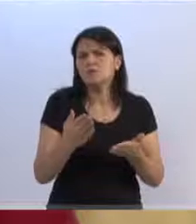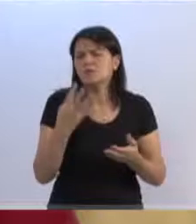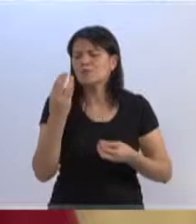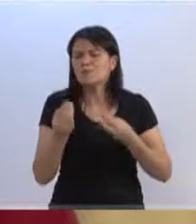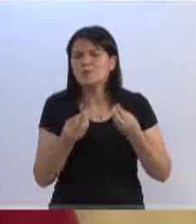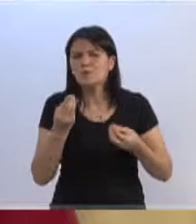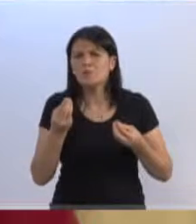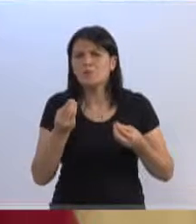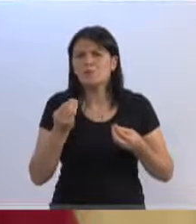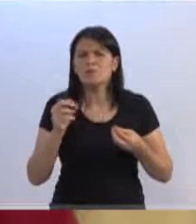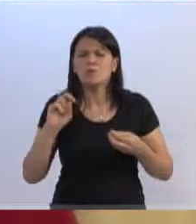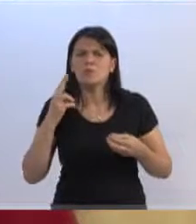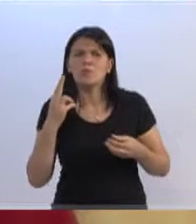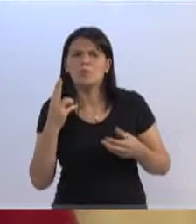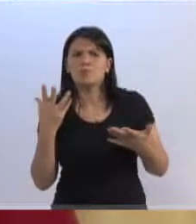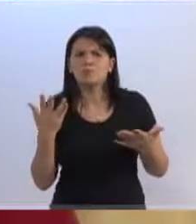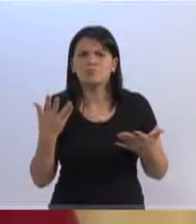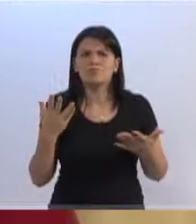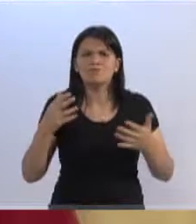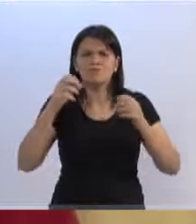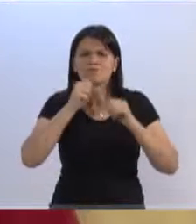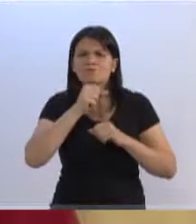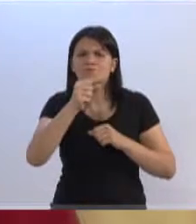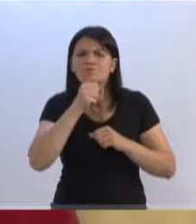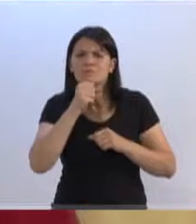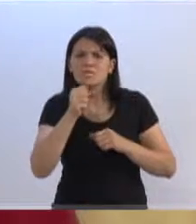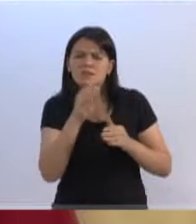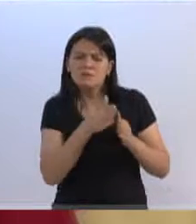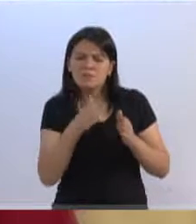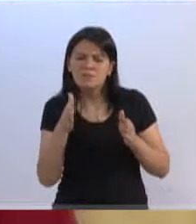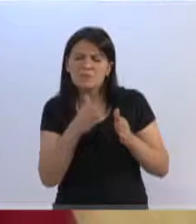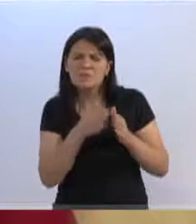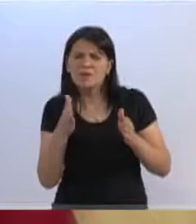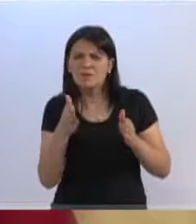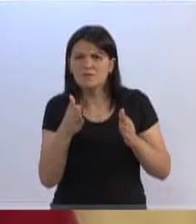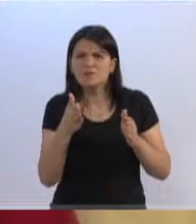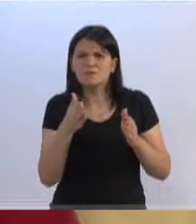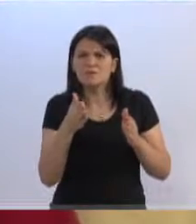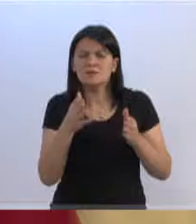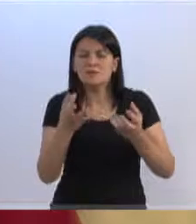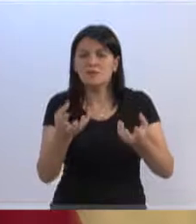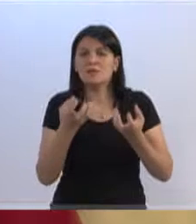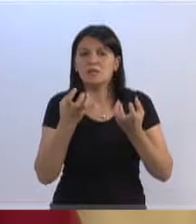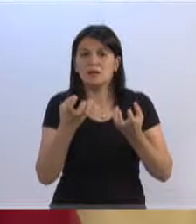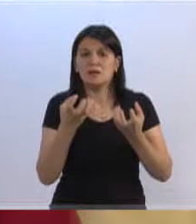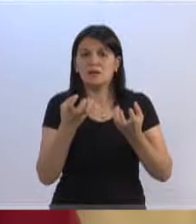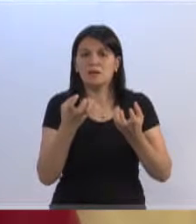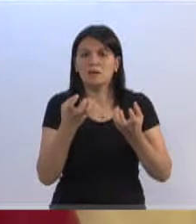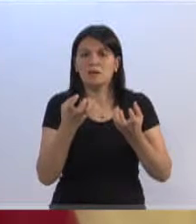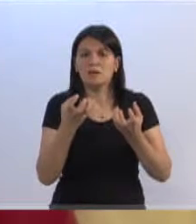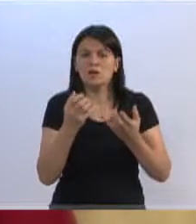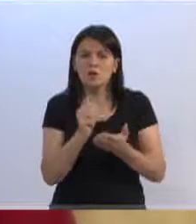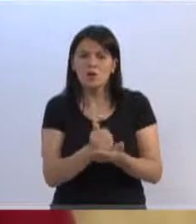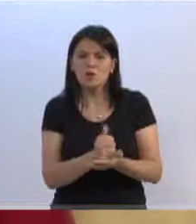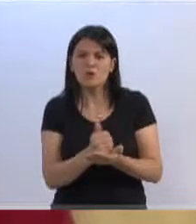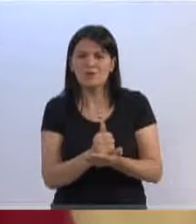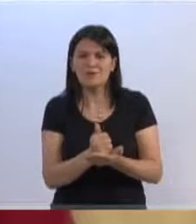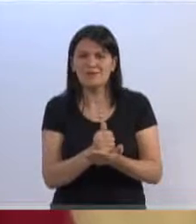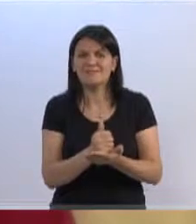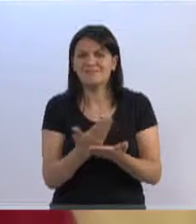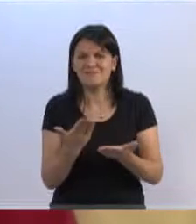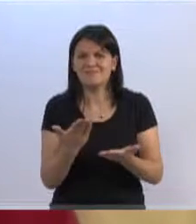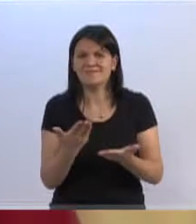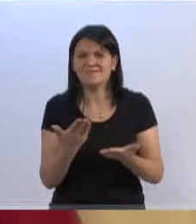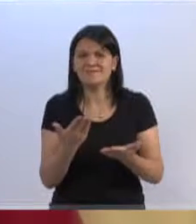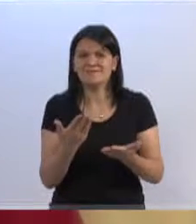ser, ou como pelo menos a imprensa, parte pelo menos da imprensa, como ela quer que seja a relação,